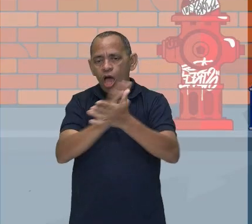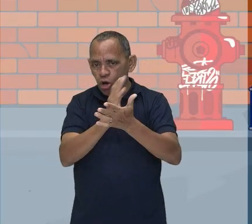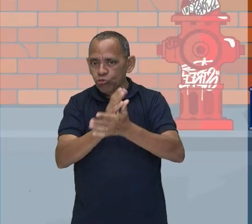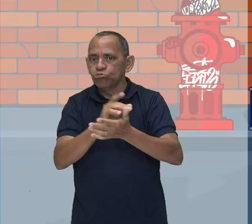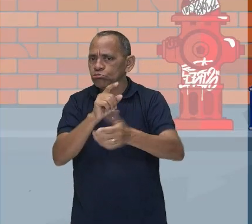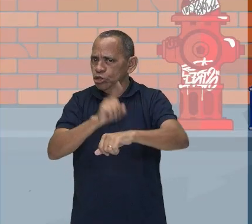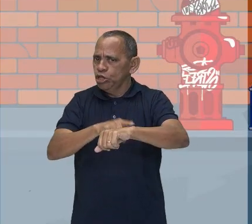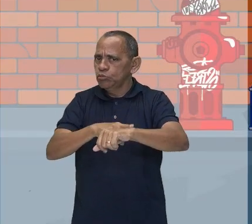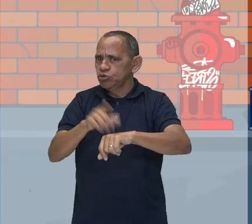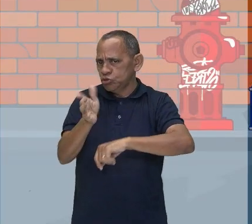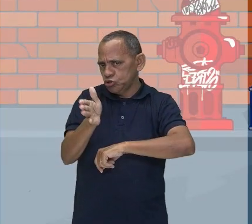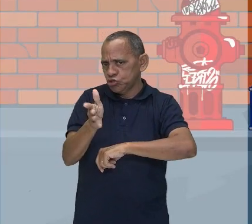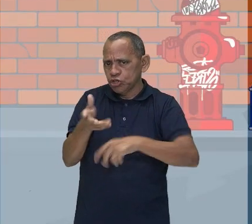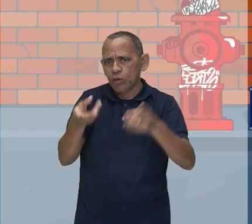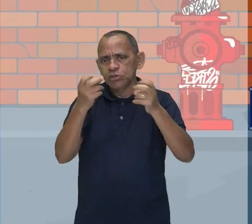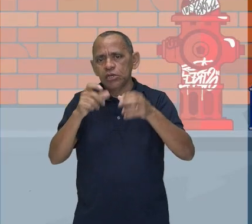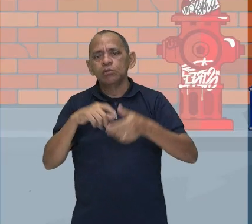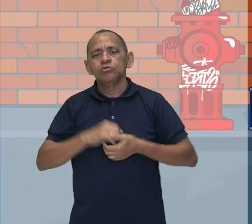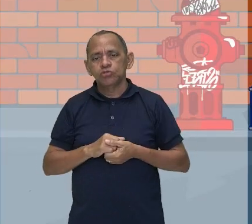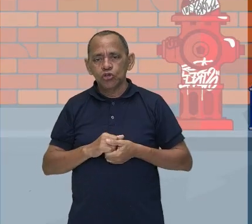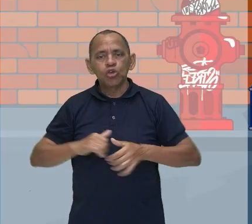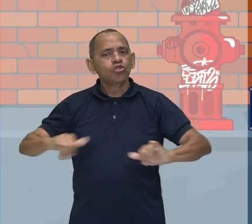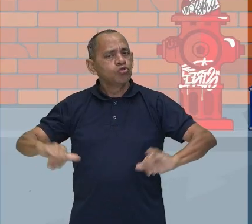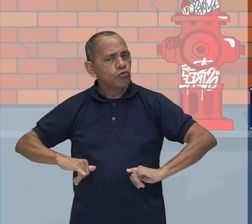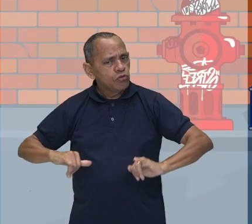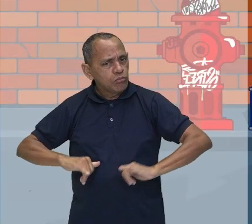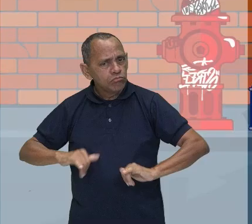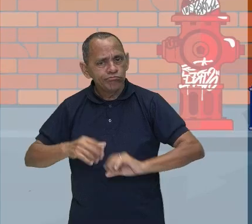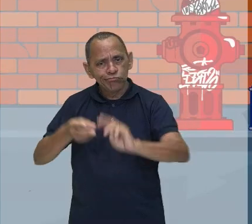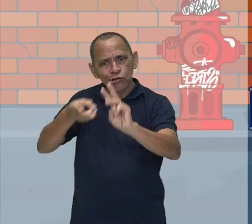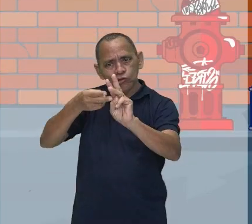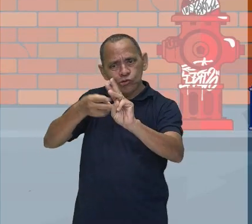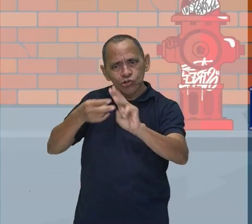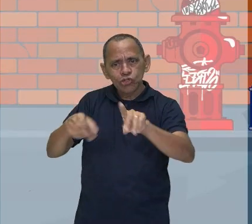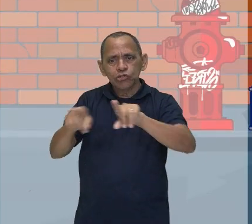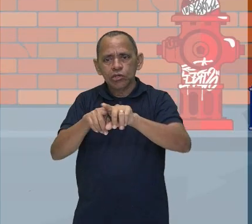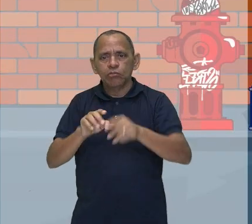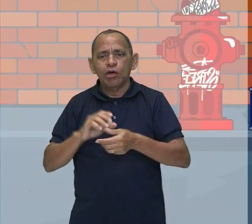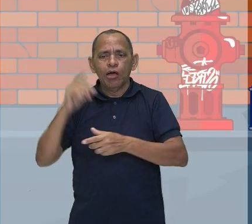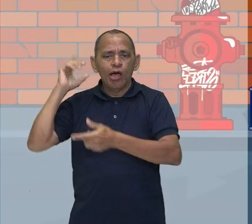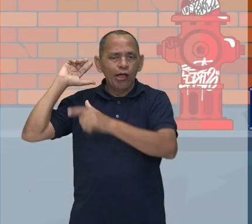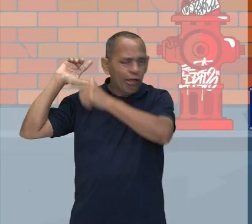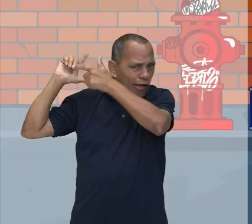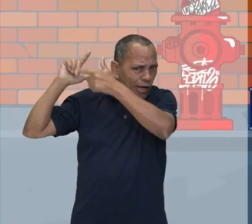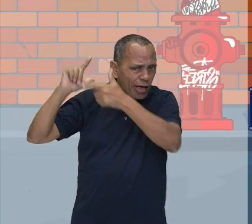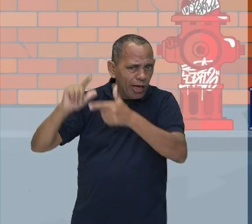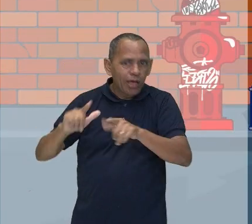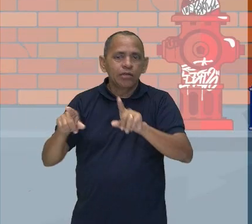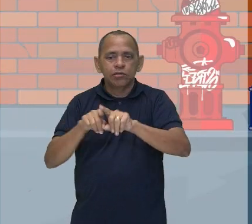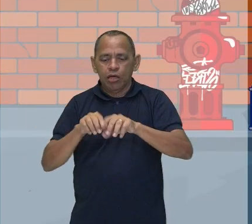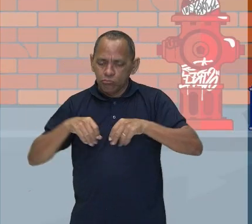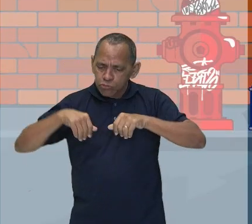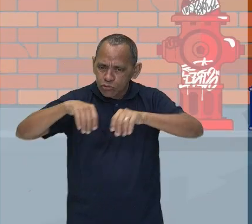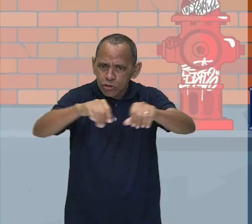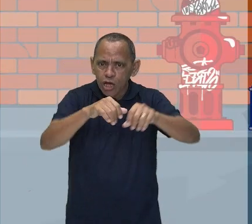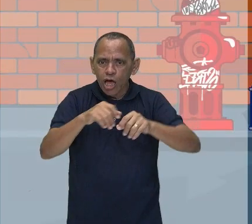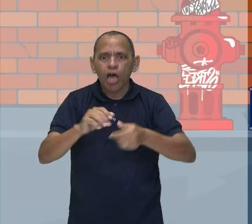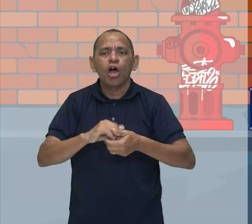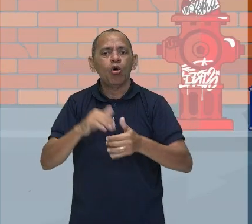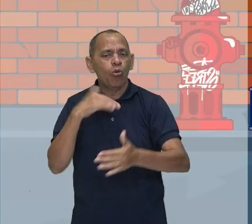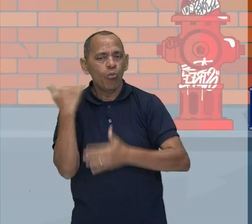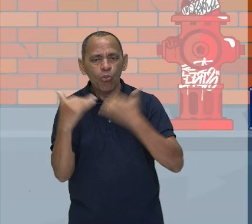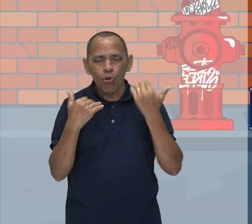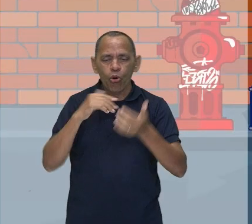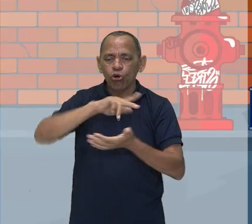povos originários vêm sofrendo sobre a questão de terras. Muitos estão sendo assassinados, né, por causa